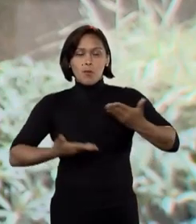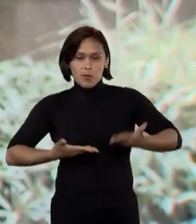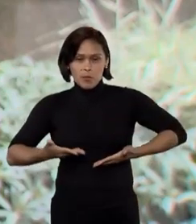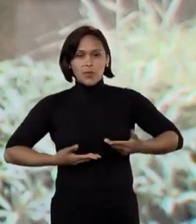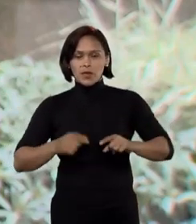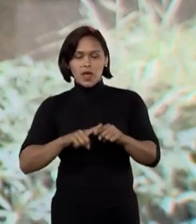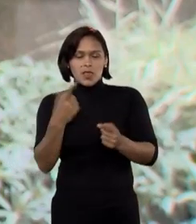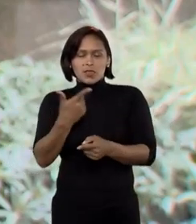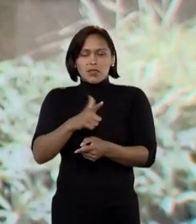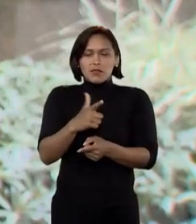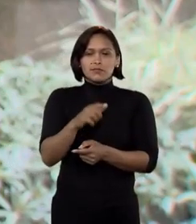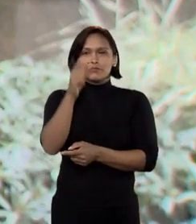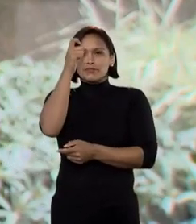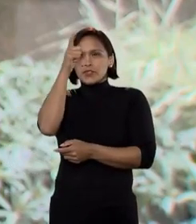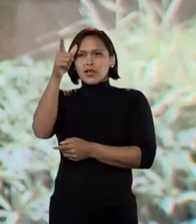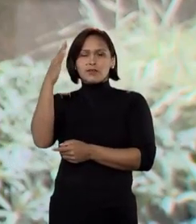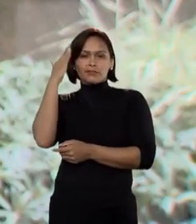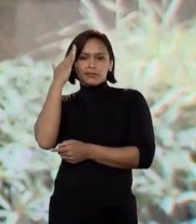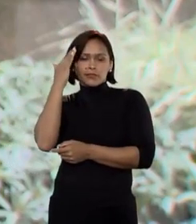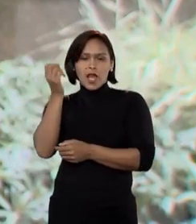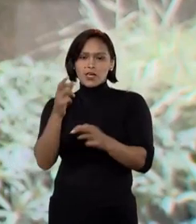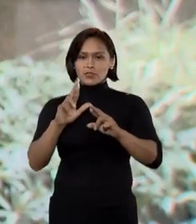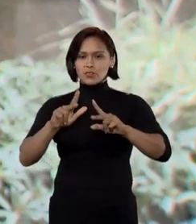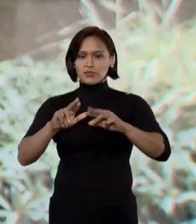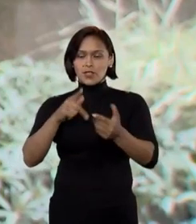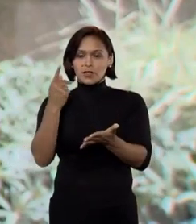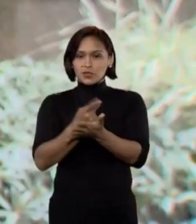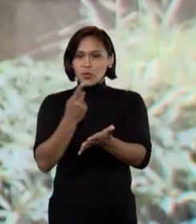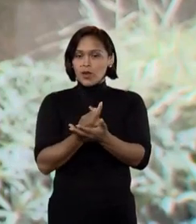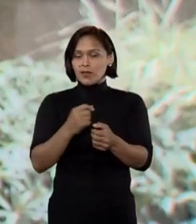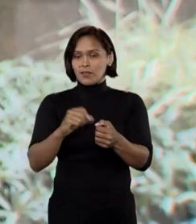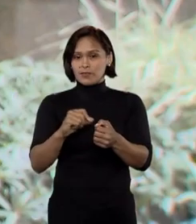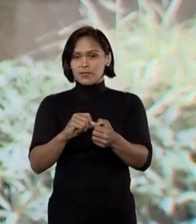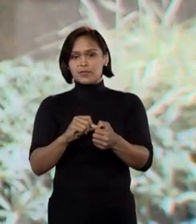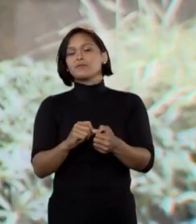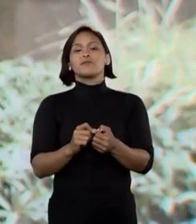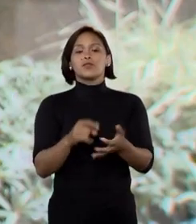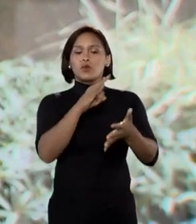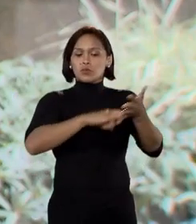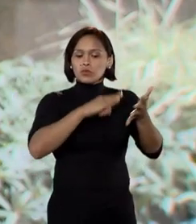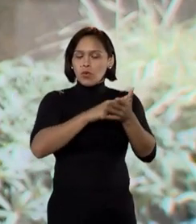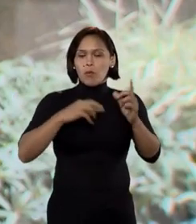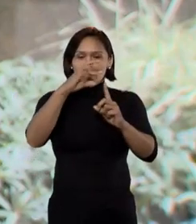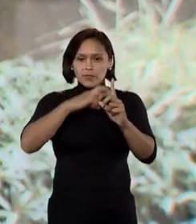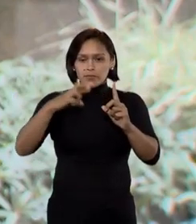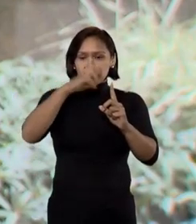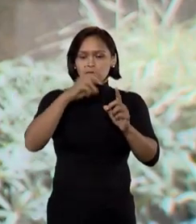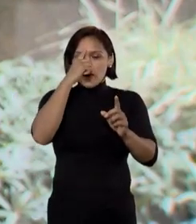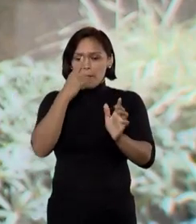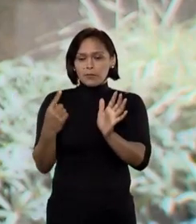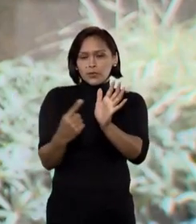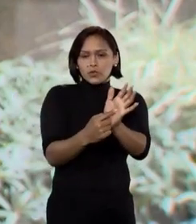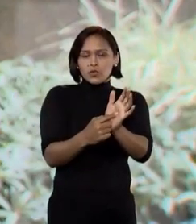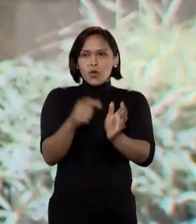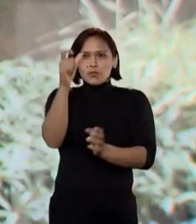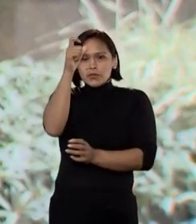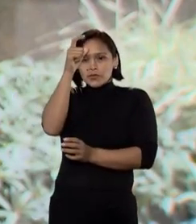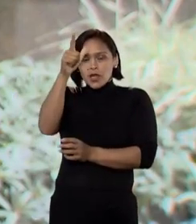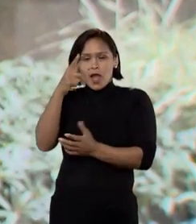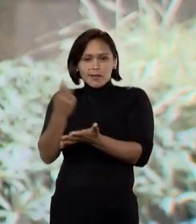empregado público não tinha discernimento para entender o caráter ilícito da sua conduta. O laudo pericial apontou o quadro de